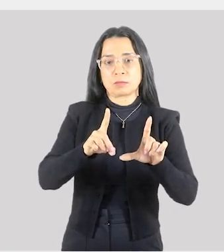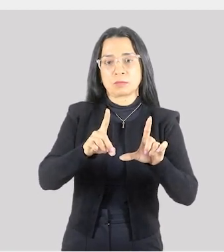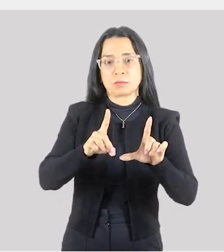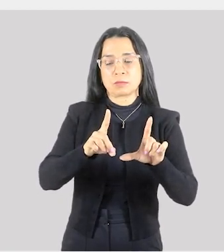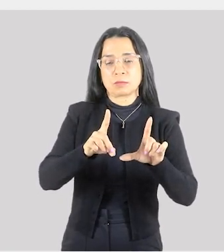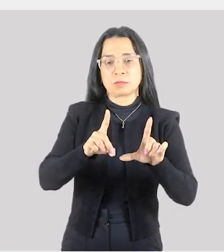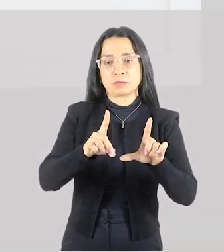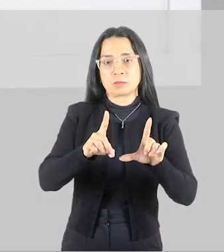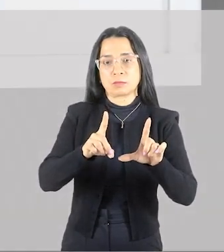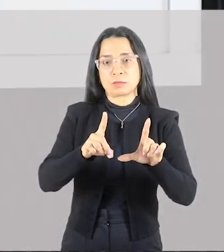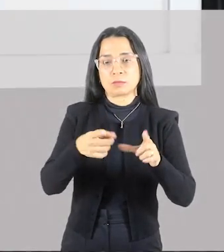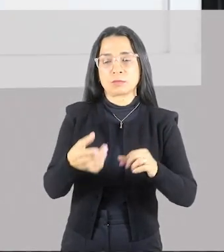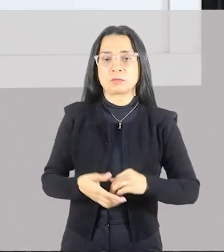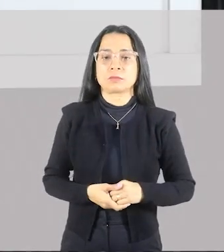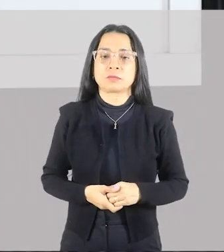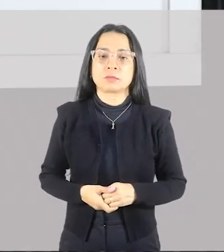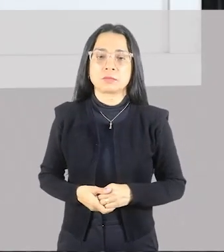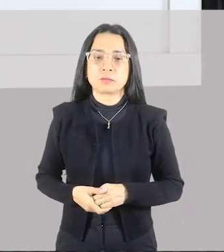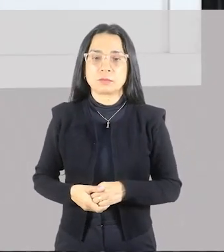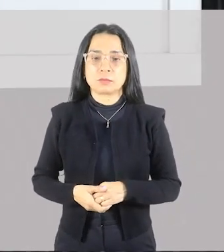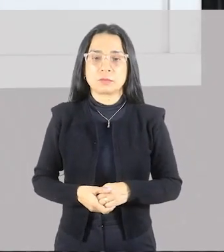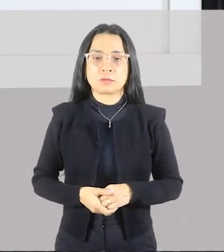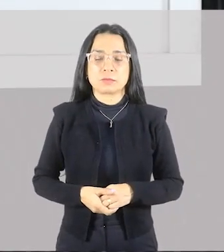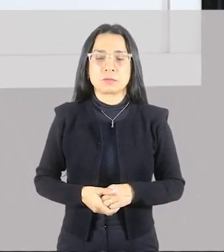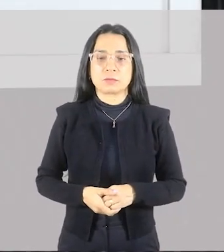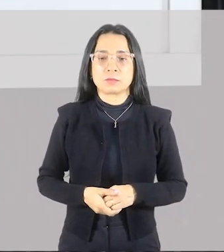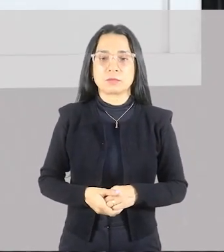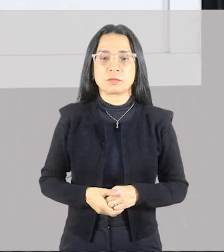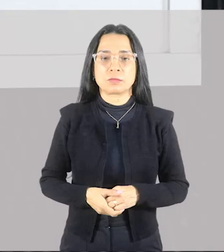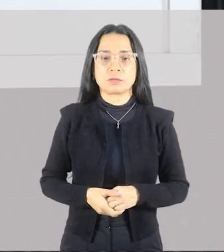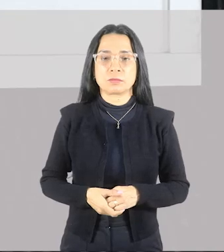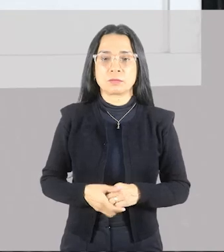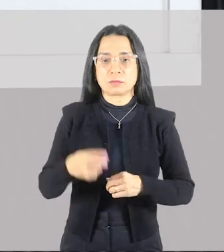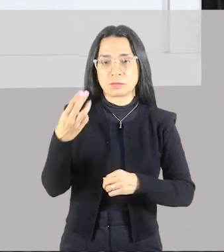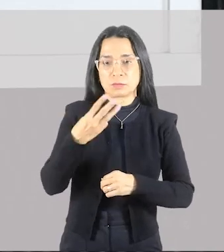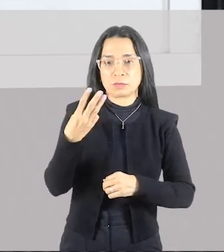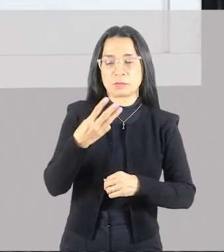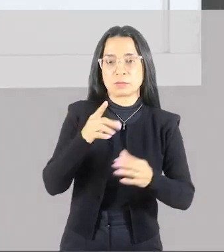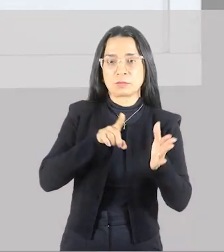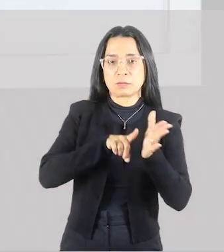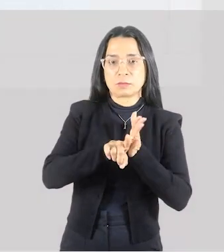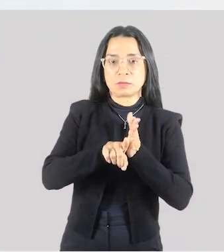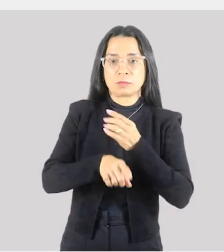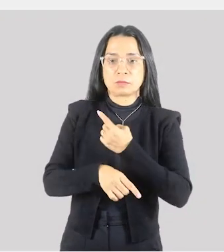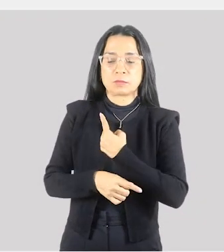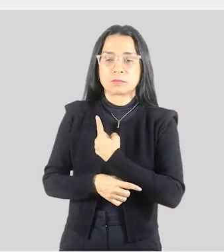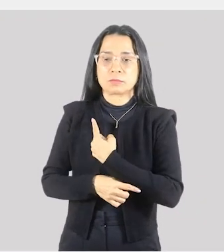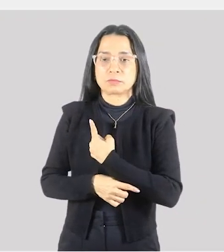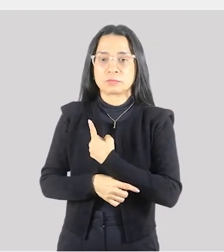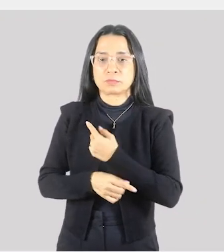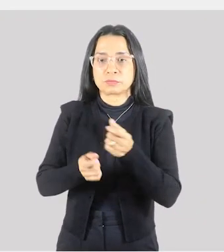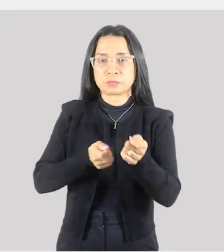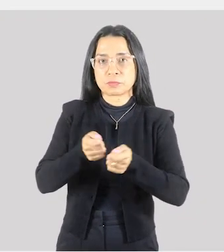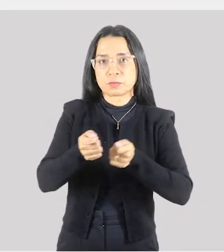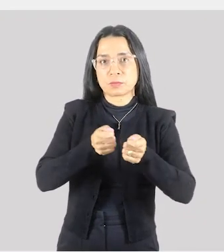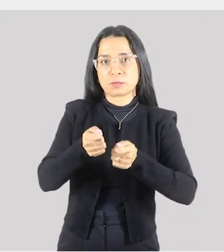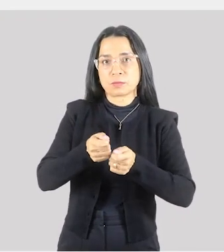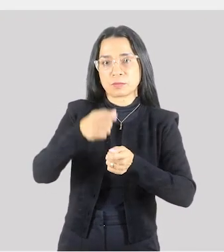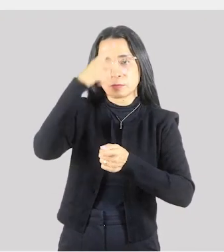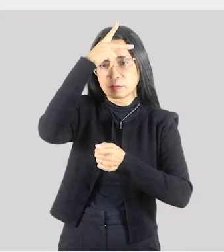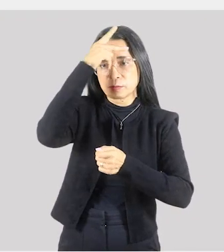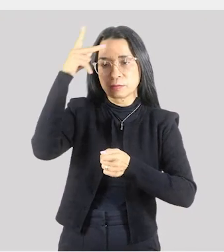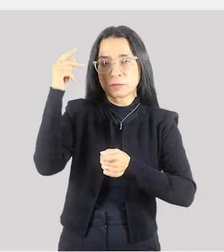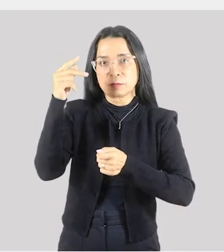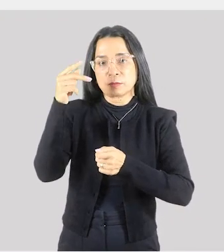de dado, turminha. Vamos para a nossa terceira questão. Uma administração